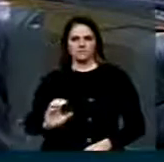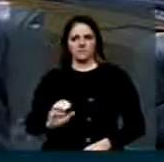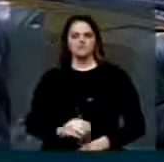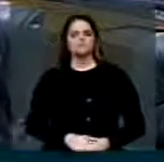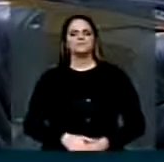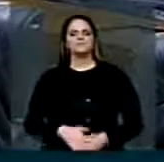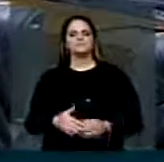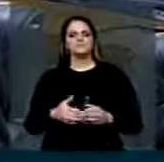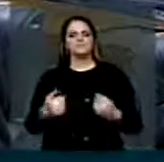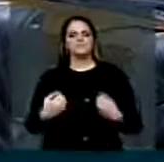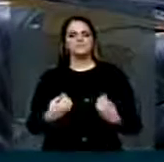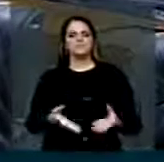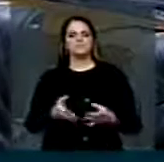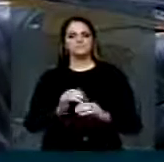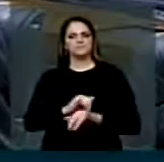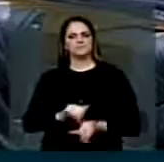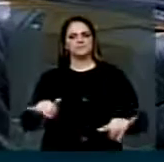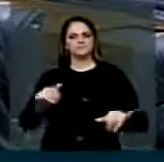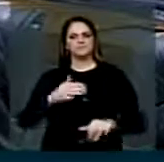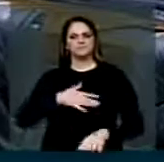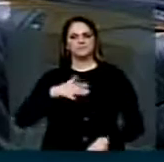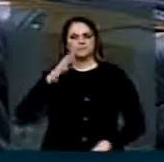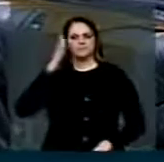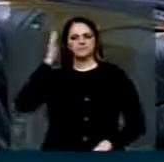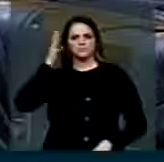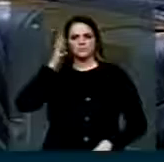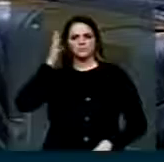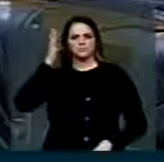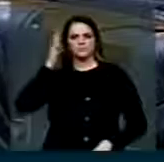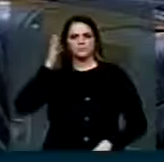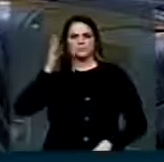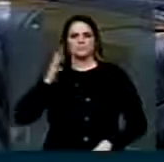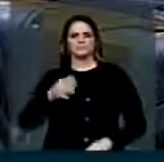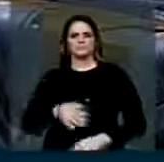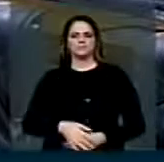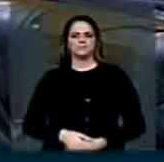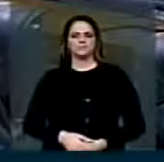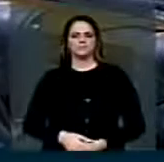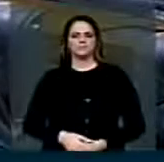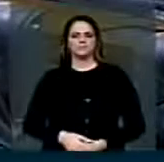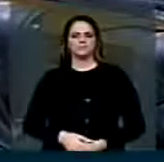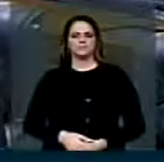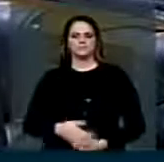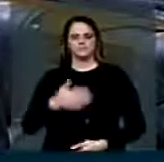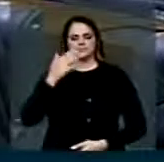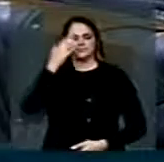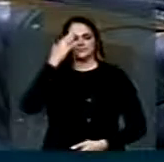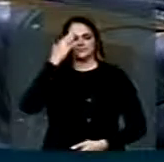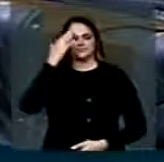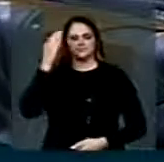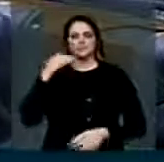por gentileza, dar como lido e divulgar nos anais desta casa. Obrigado, senhor presidente. Voto ao Brasil.